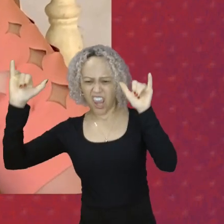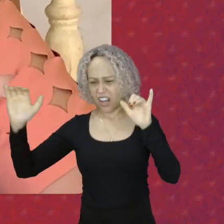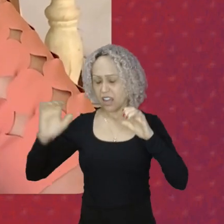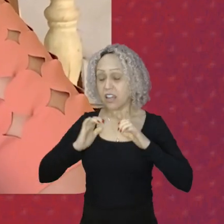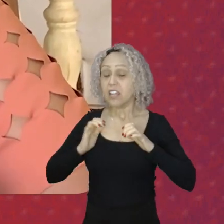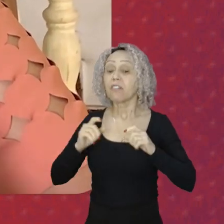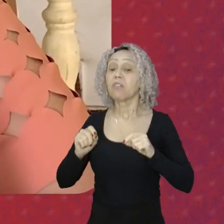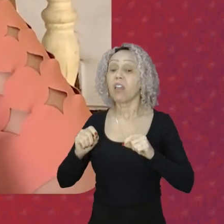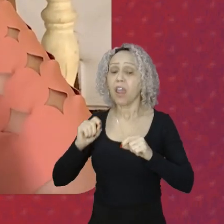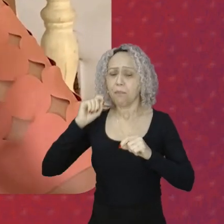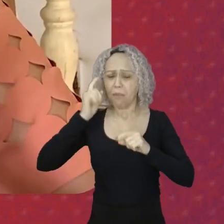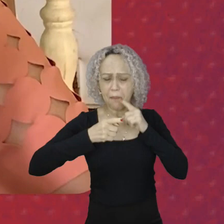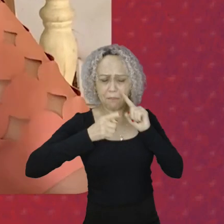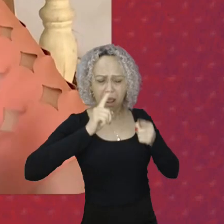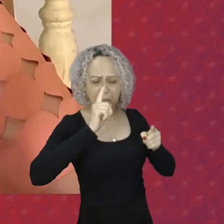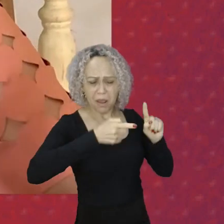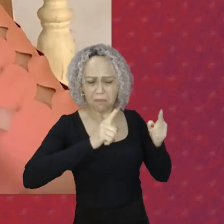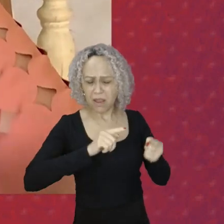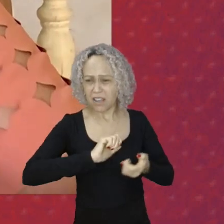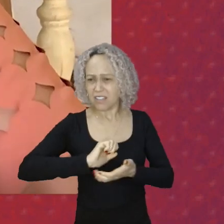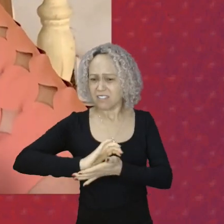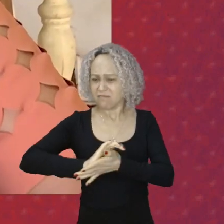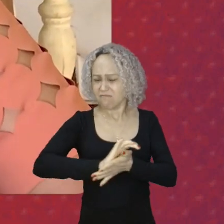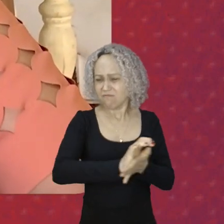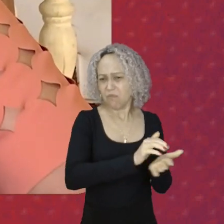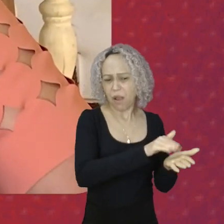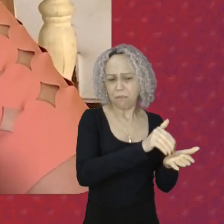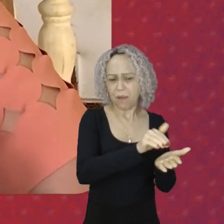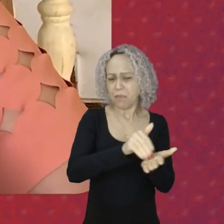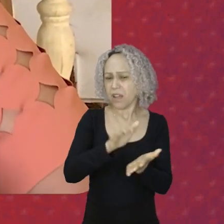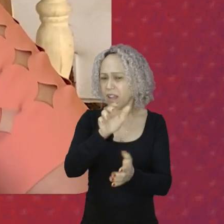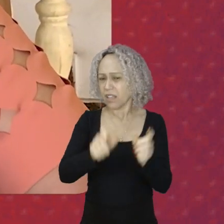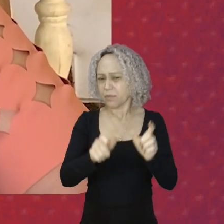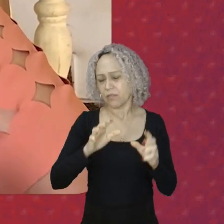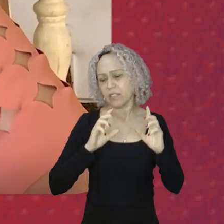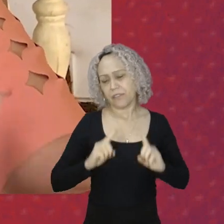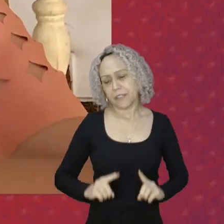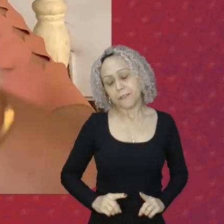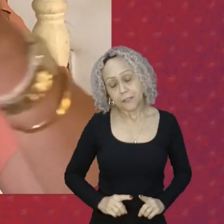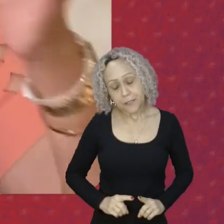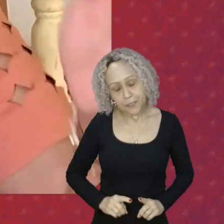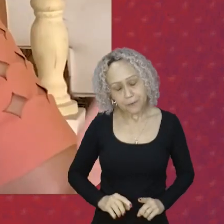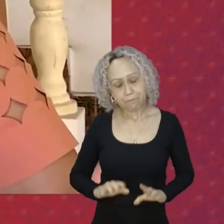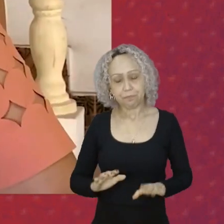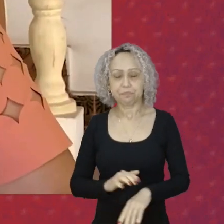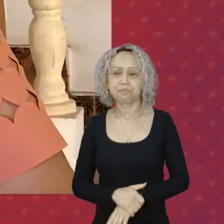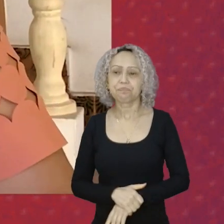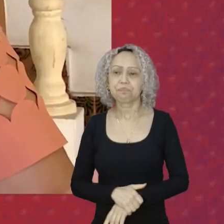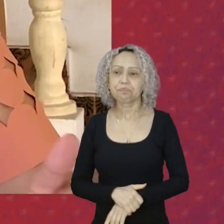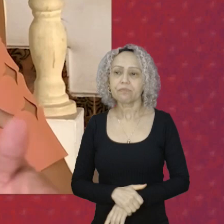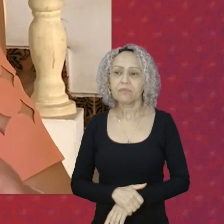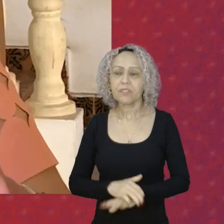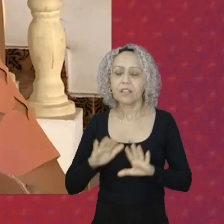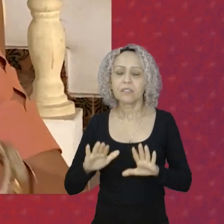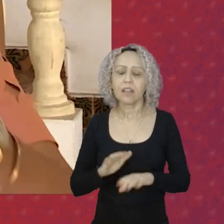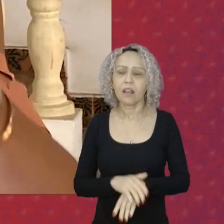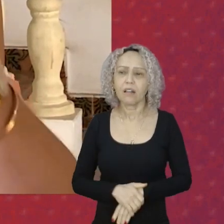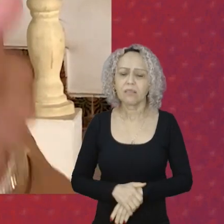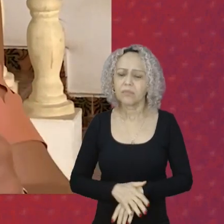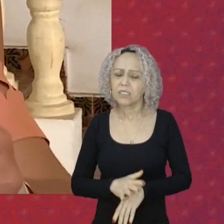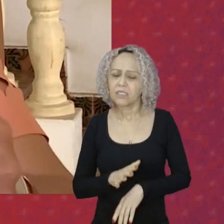discussão das pessoas com deficiências e seus direitos, tomando por base